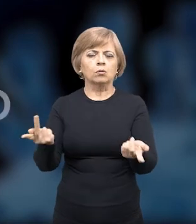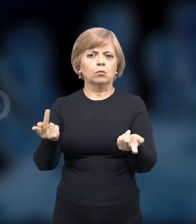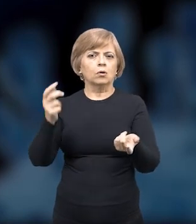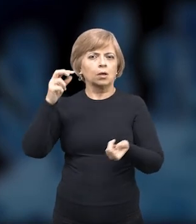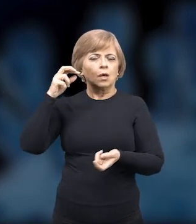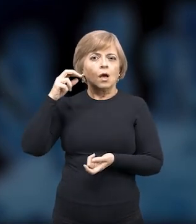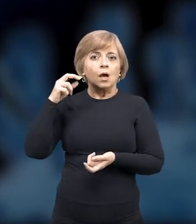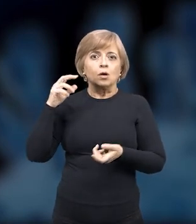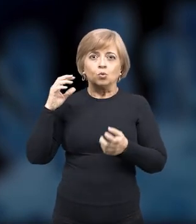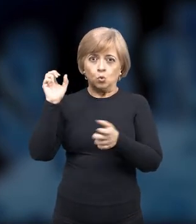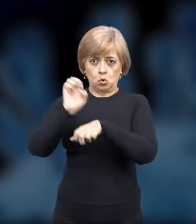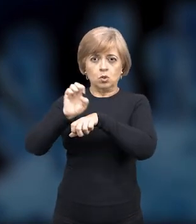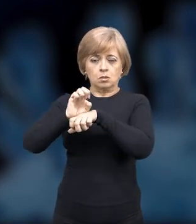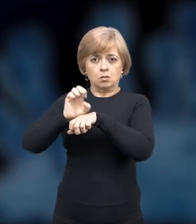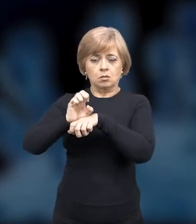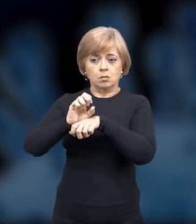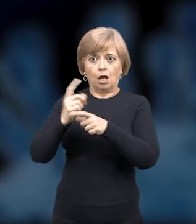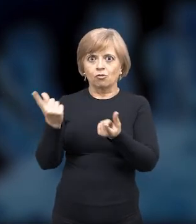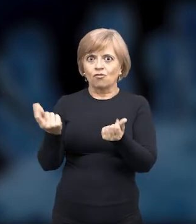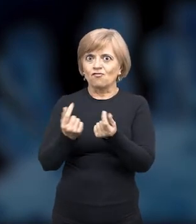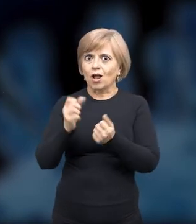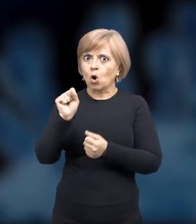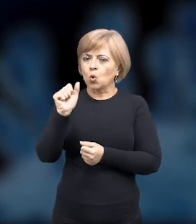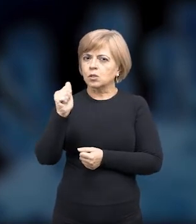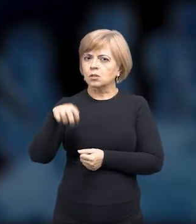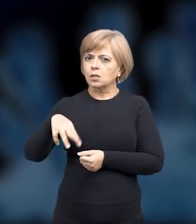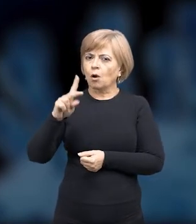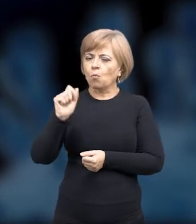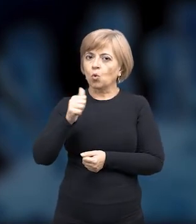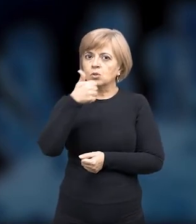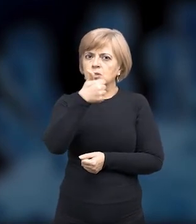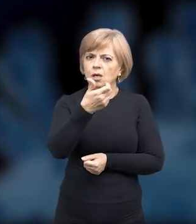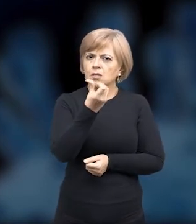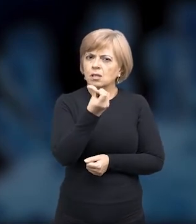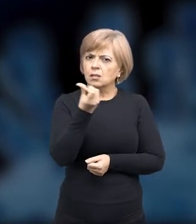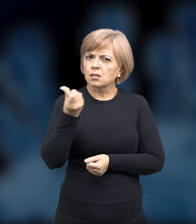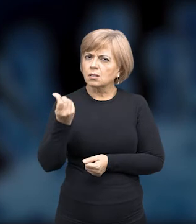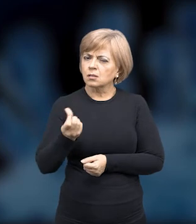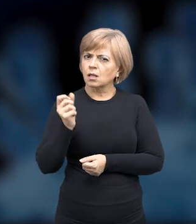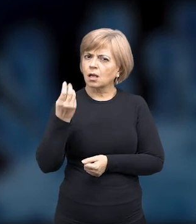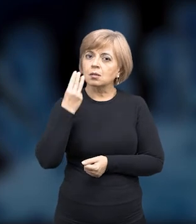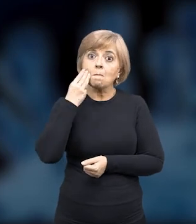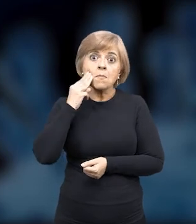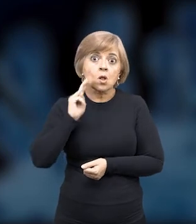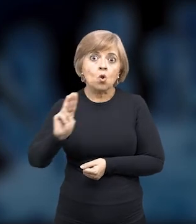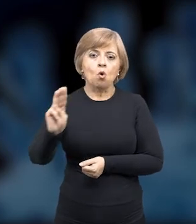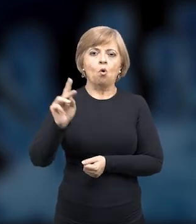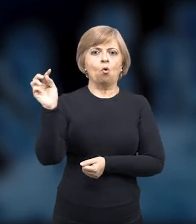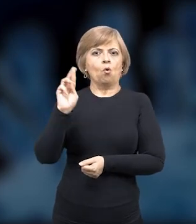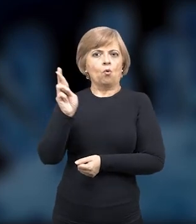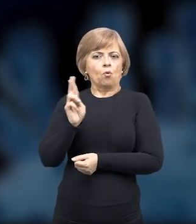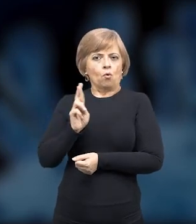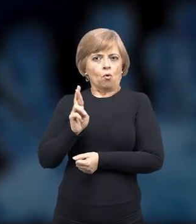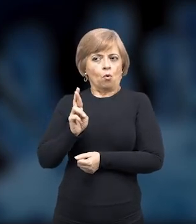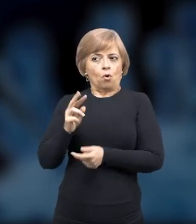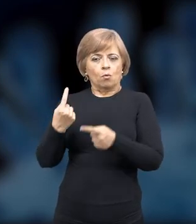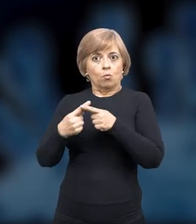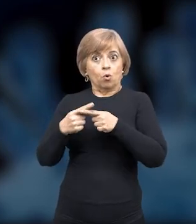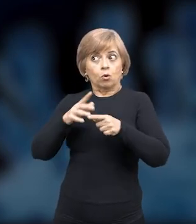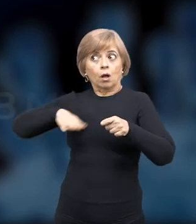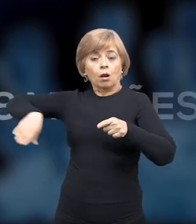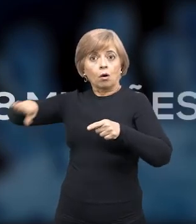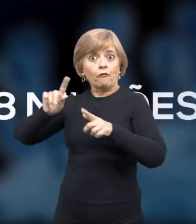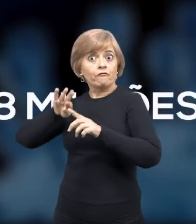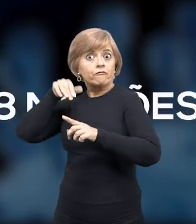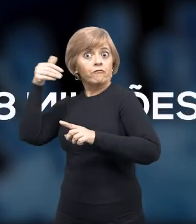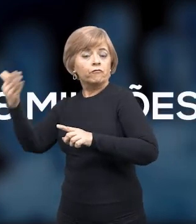sobrepreço absurdo, um contrato que foi firmado no valor de 166 milhões de reais, cujo preço de mercado, de acordo com a Controladoria